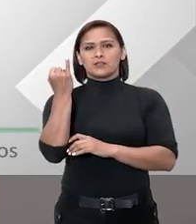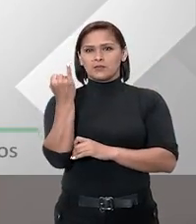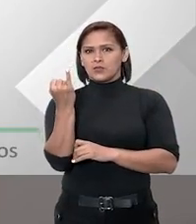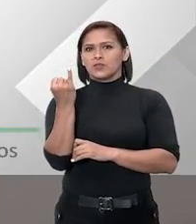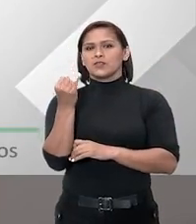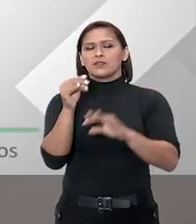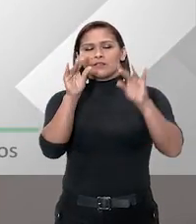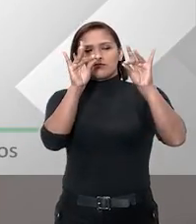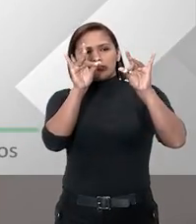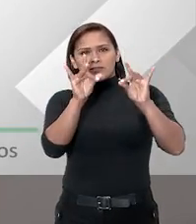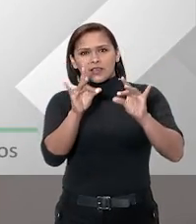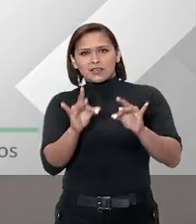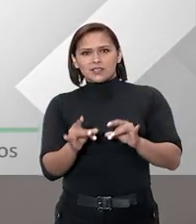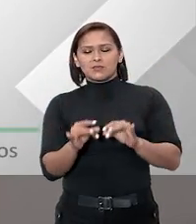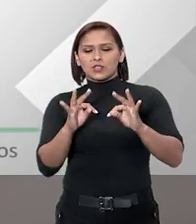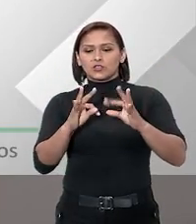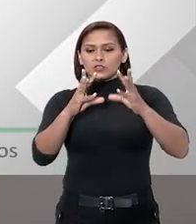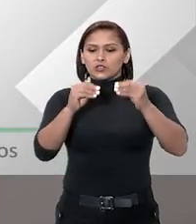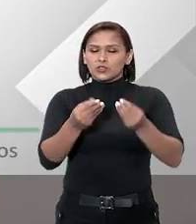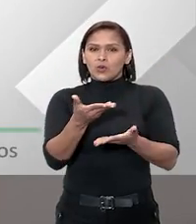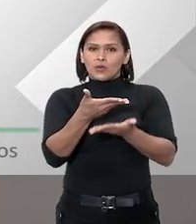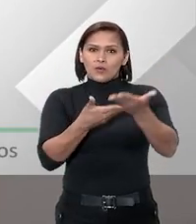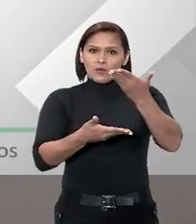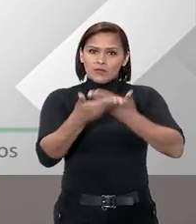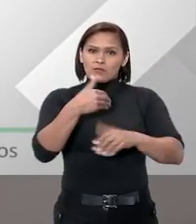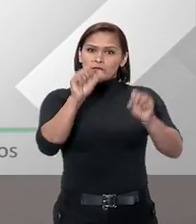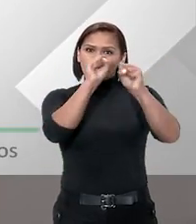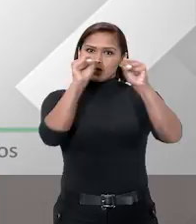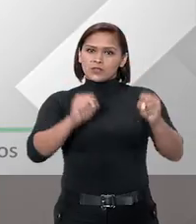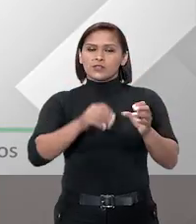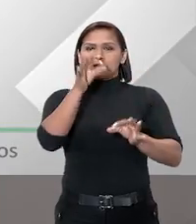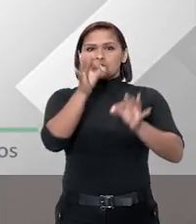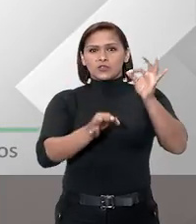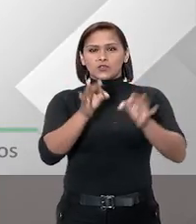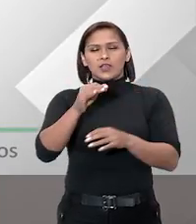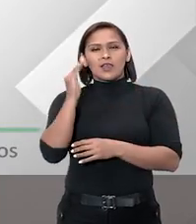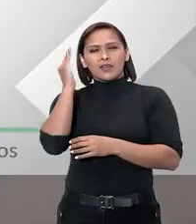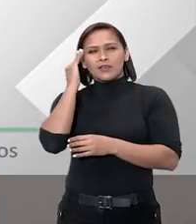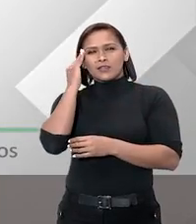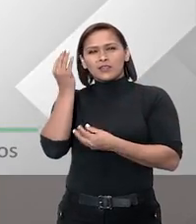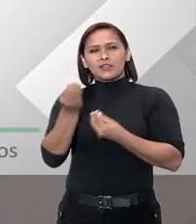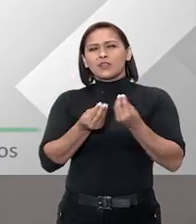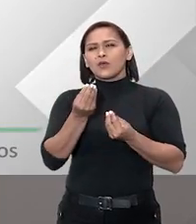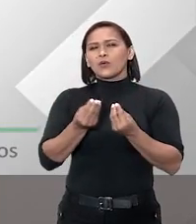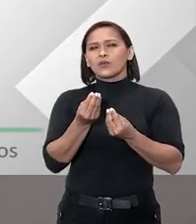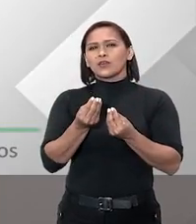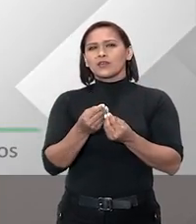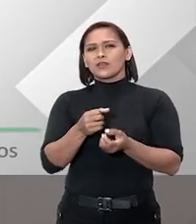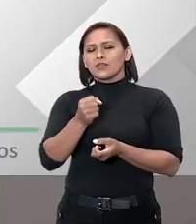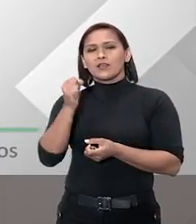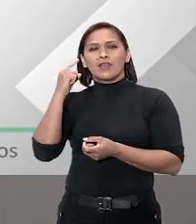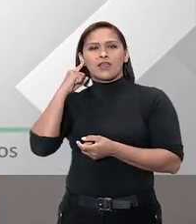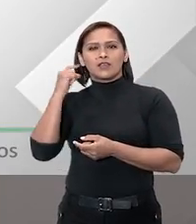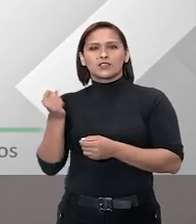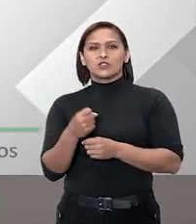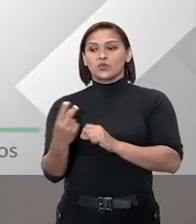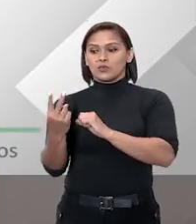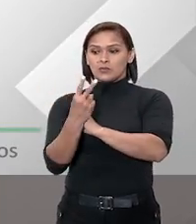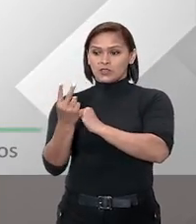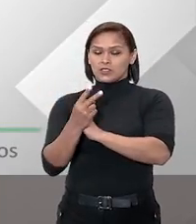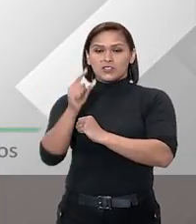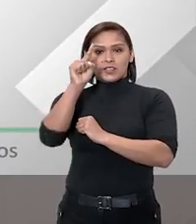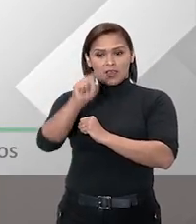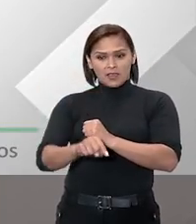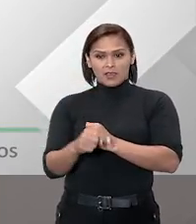é a sensibilidade de todos os atores do sistema de justiça entender o que é a escuta protegida.